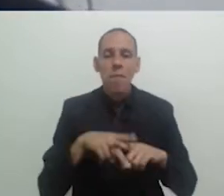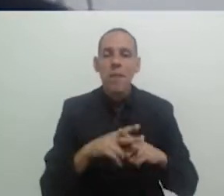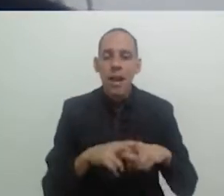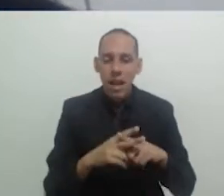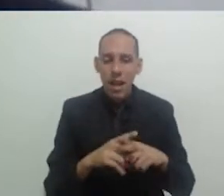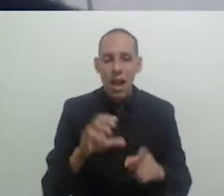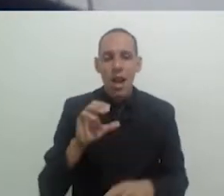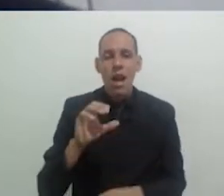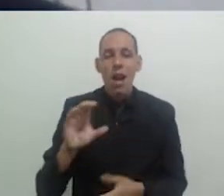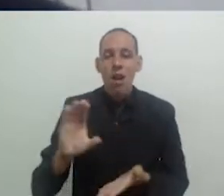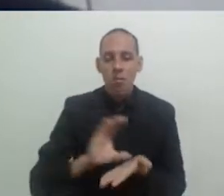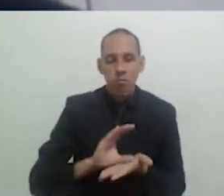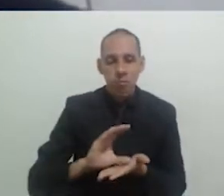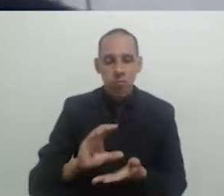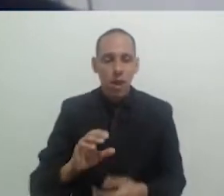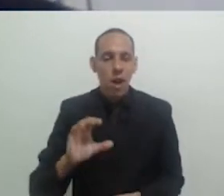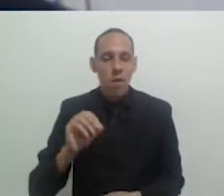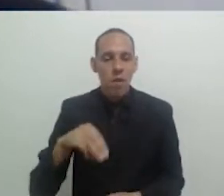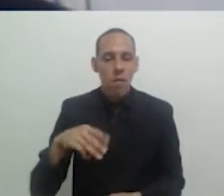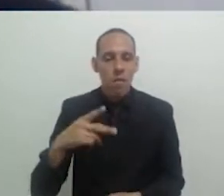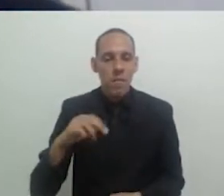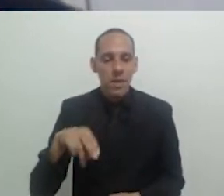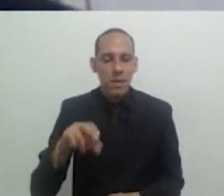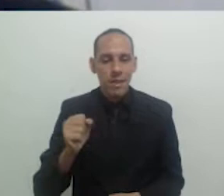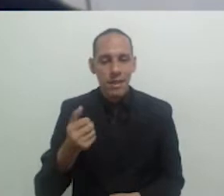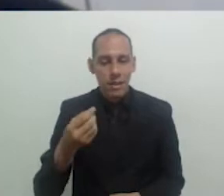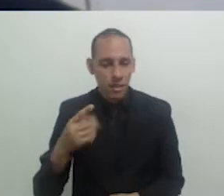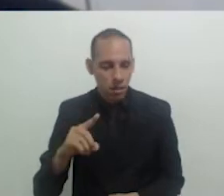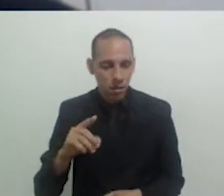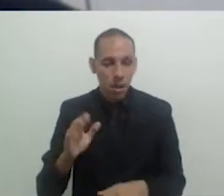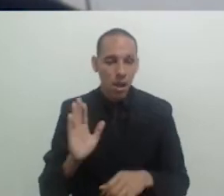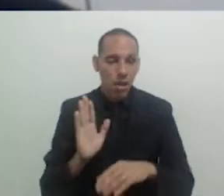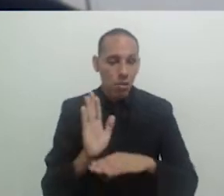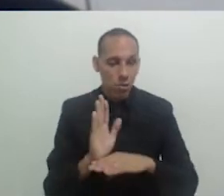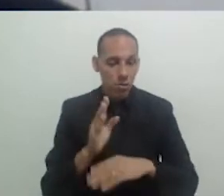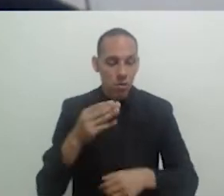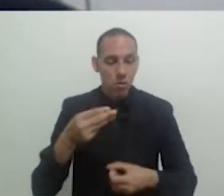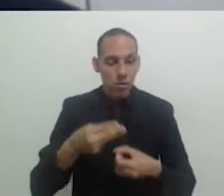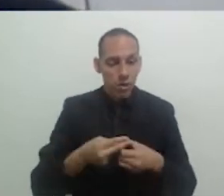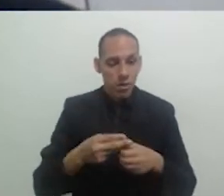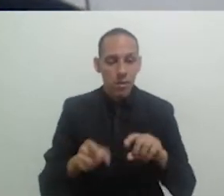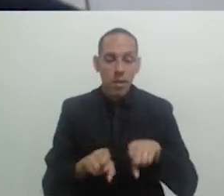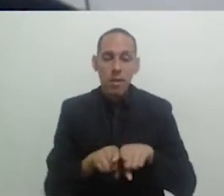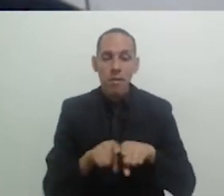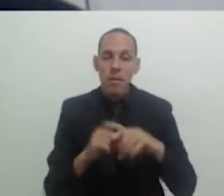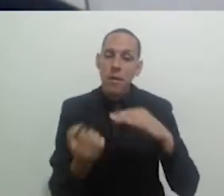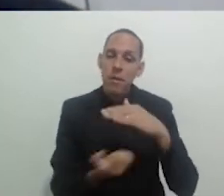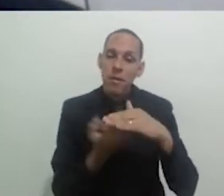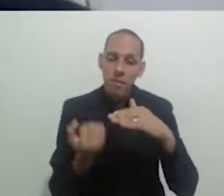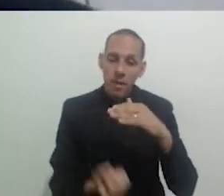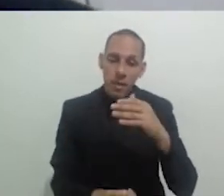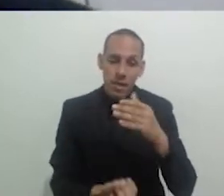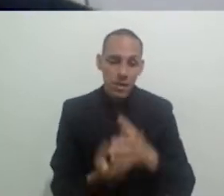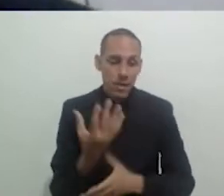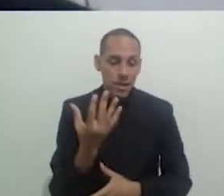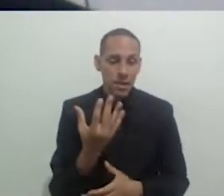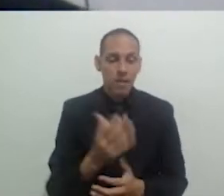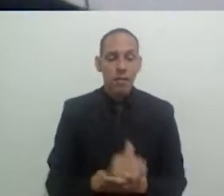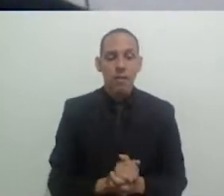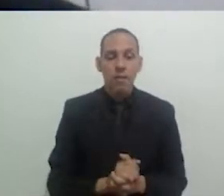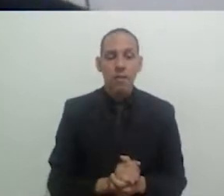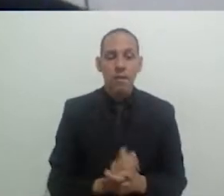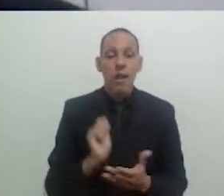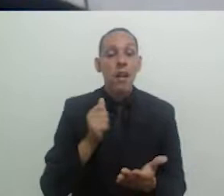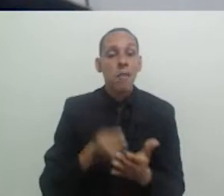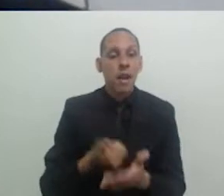para o município quanto para a empresa, que foi criada. Quando da primeira ordem, da ordem de serviço, foi pago 10%, só que